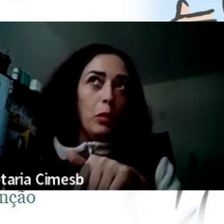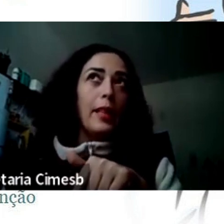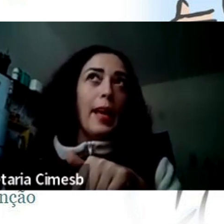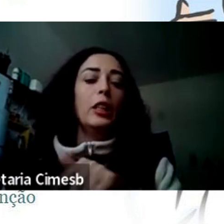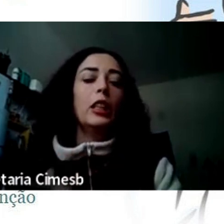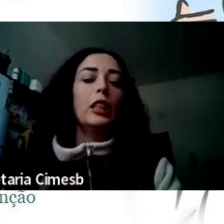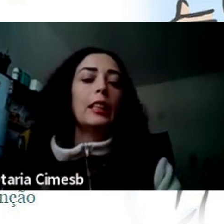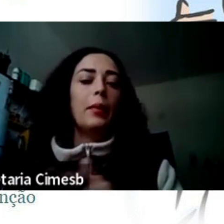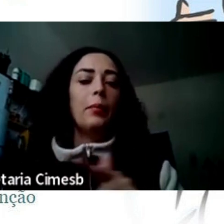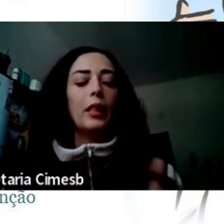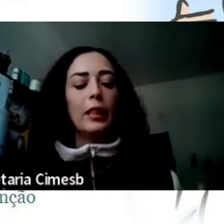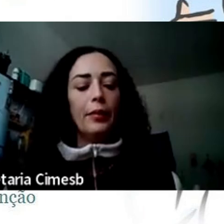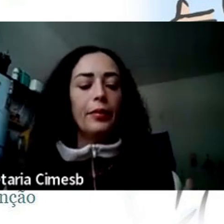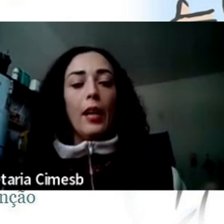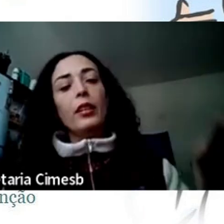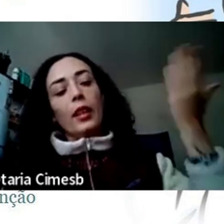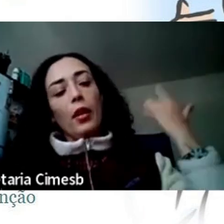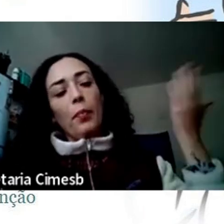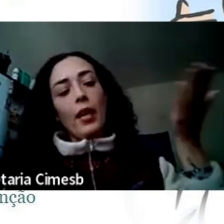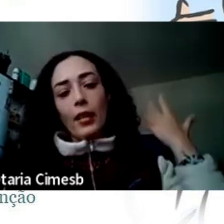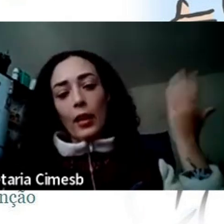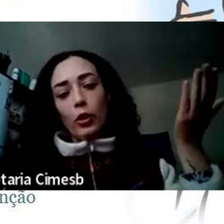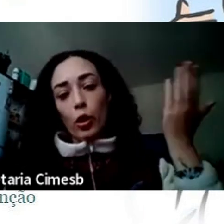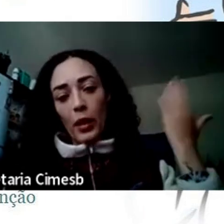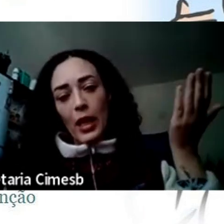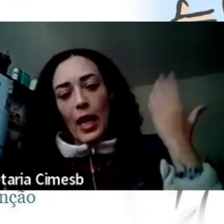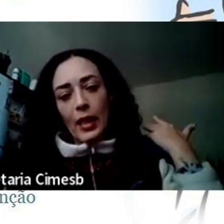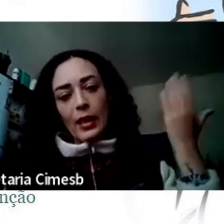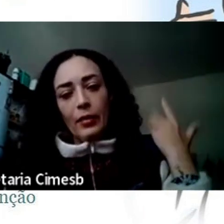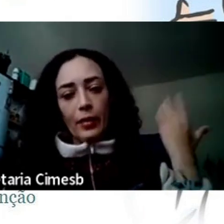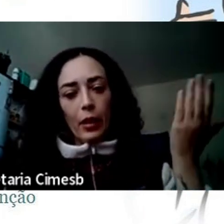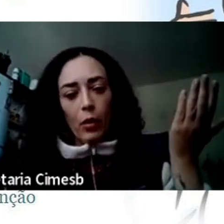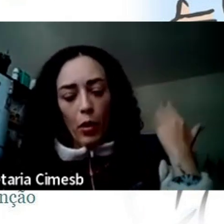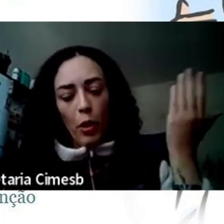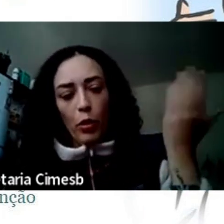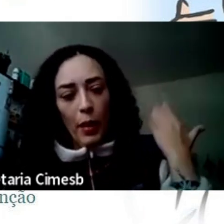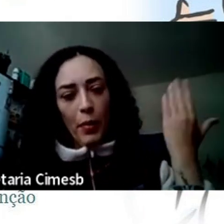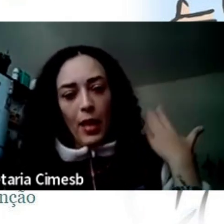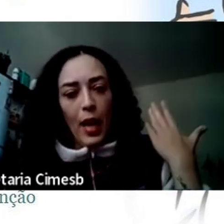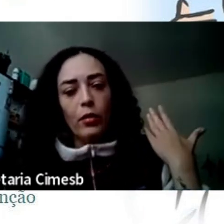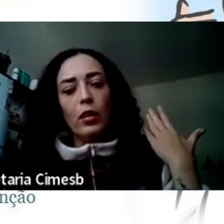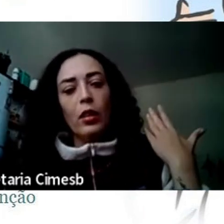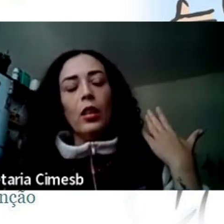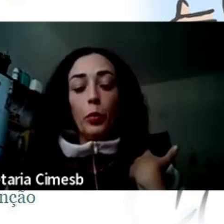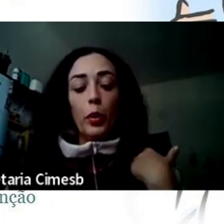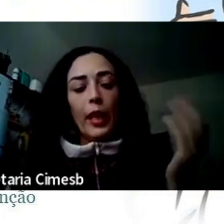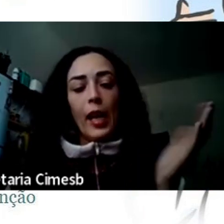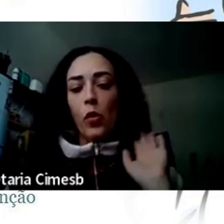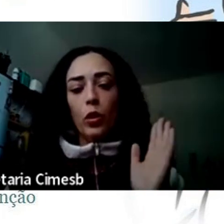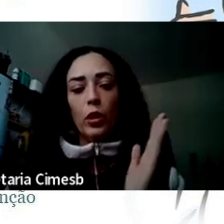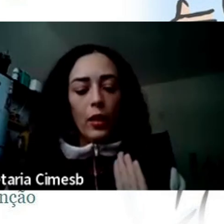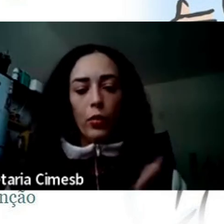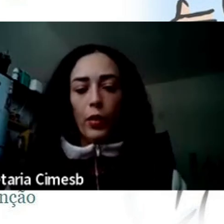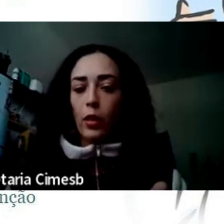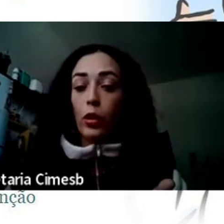o número 7, semana, aí eu faço aqui, ó, passado, jogo para trás. Então, eu demonstro que é passado. Vamos supor que